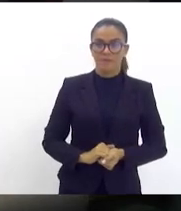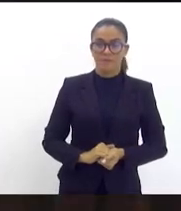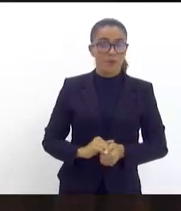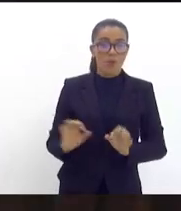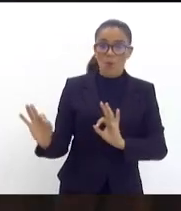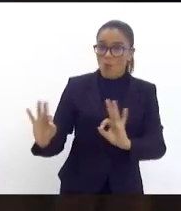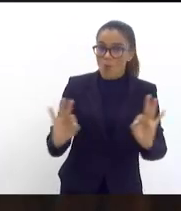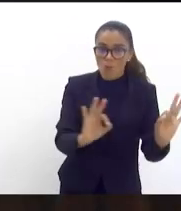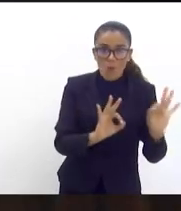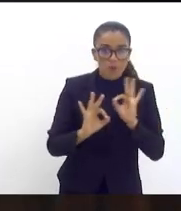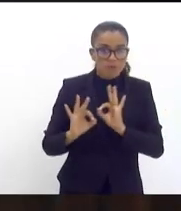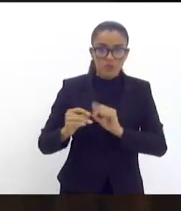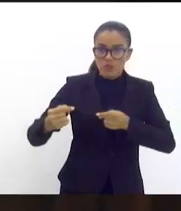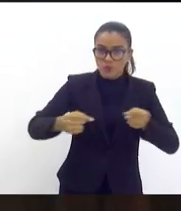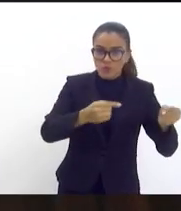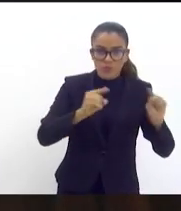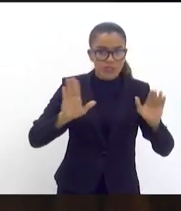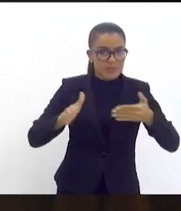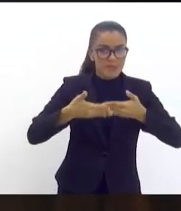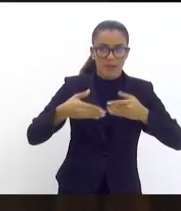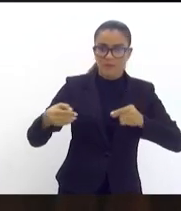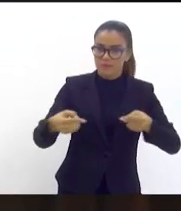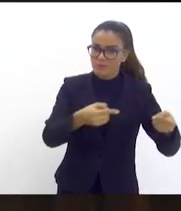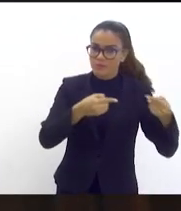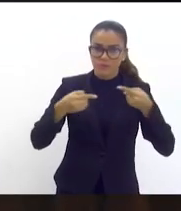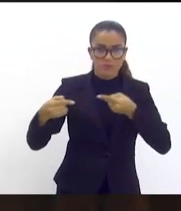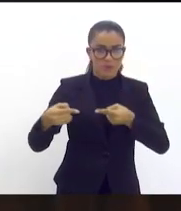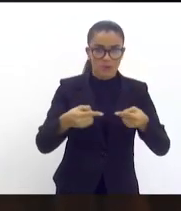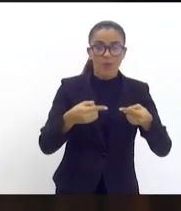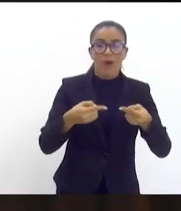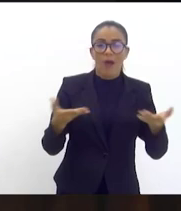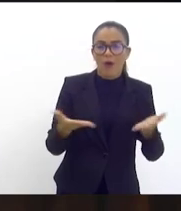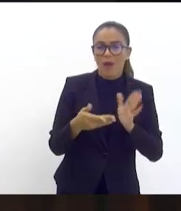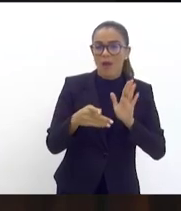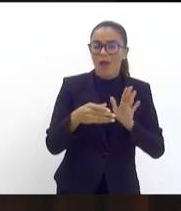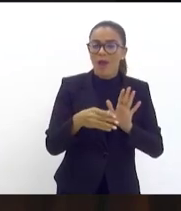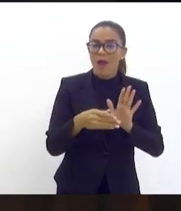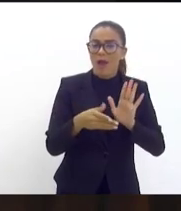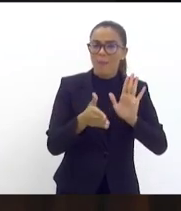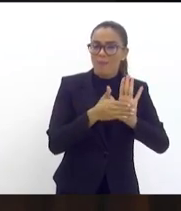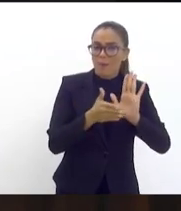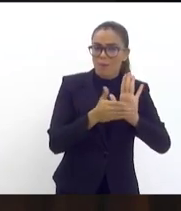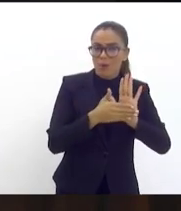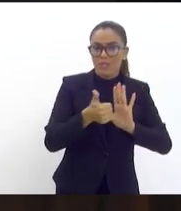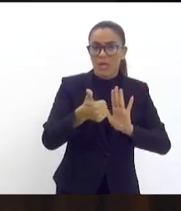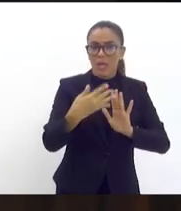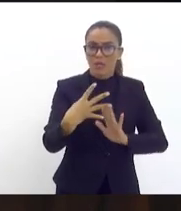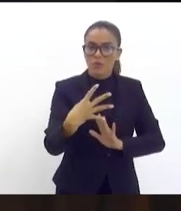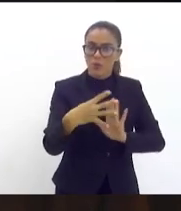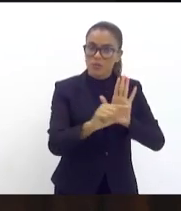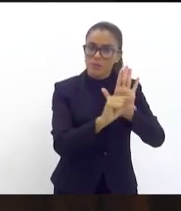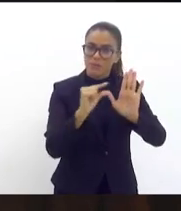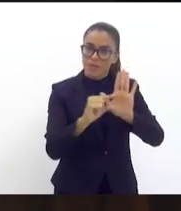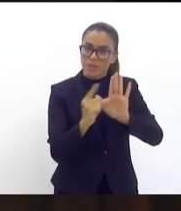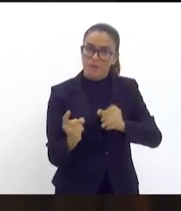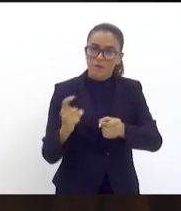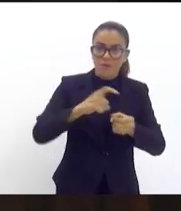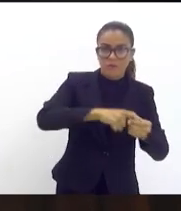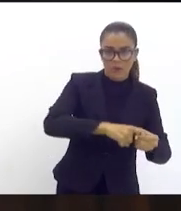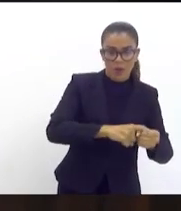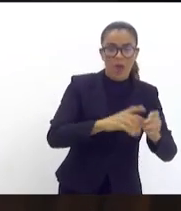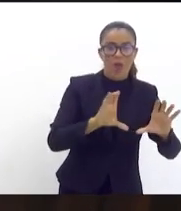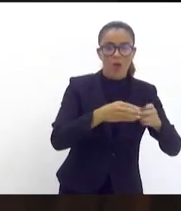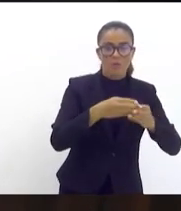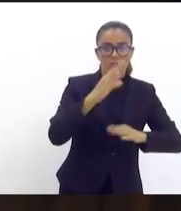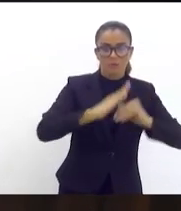Não havendo mais quem queira discutir, encerrada a discussão, a presente proposta recebeu 14 emendas e retorna às comissões